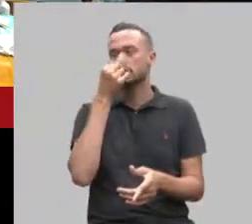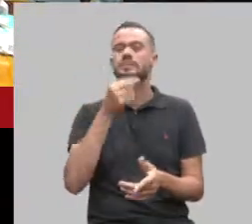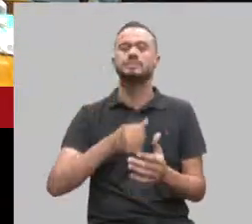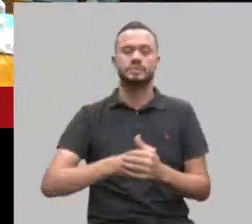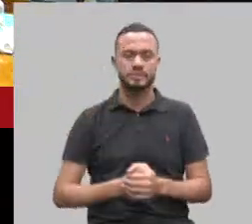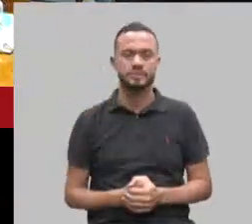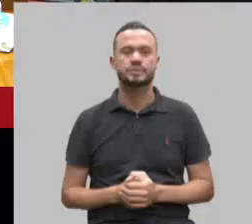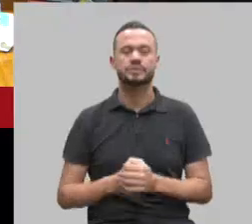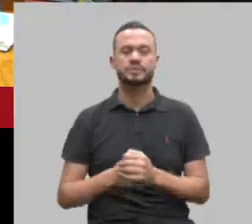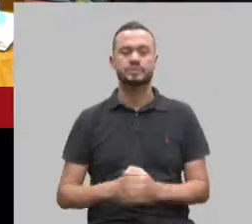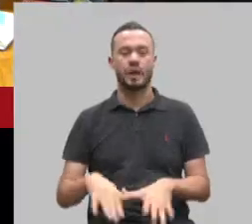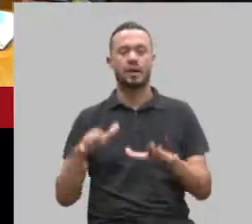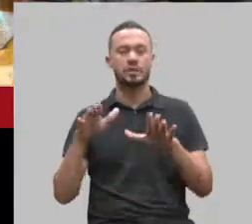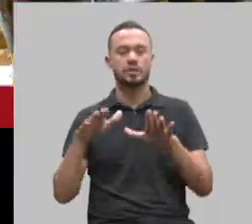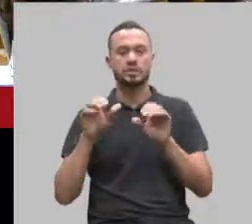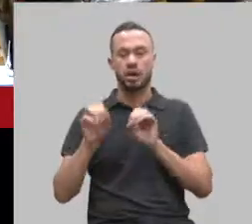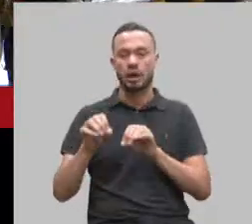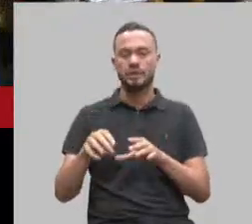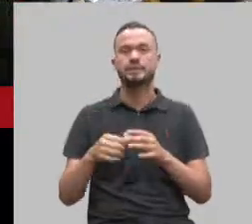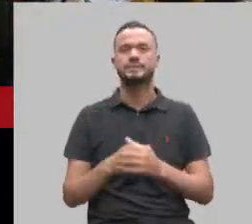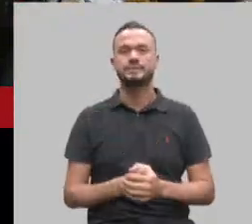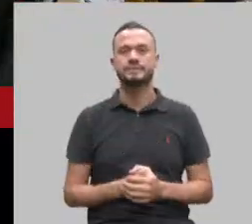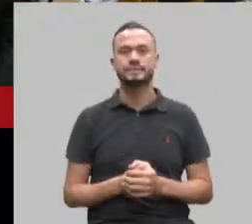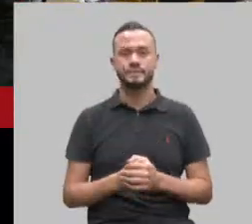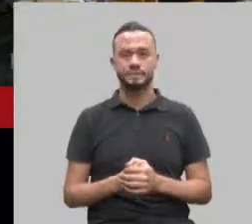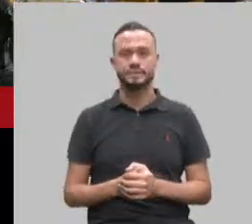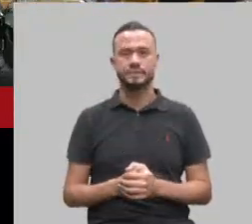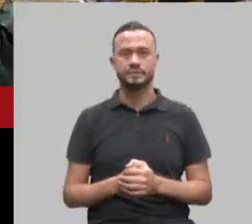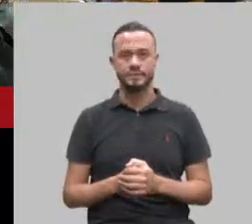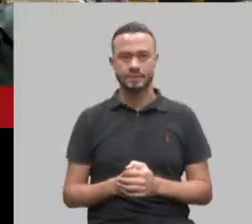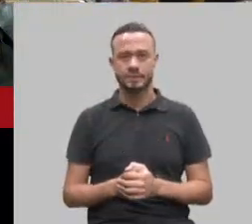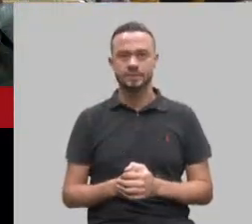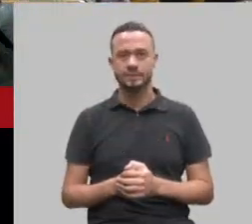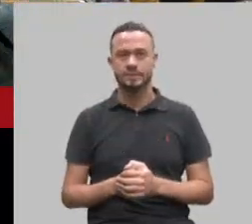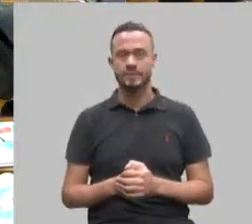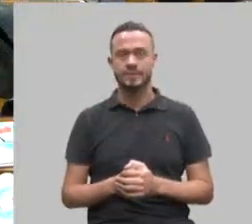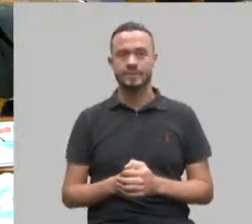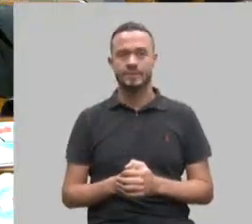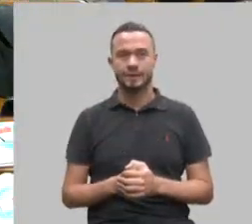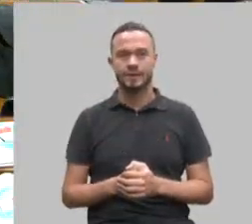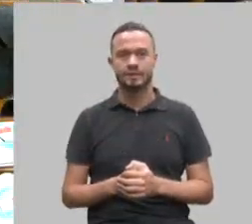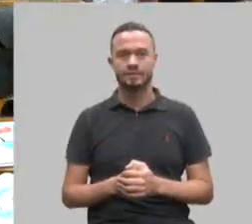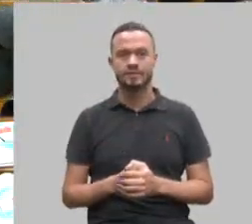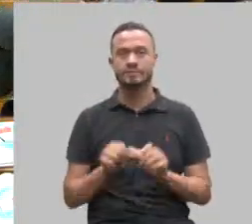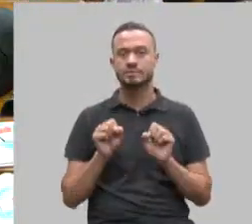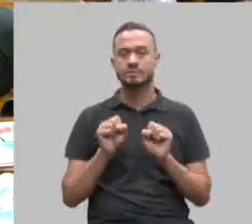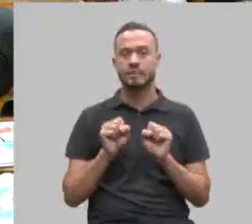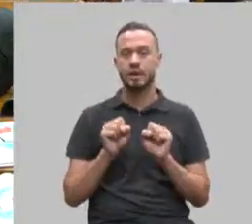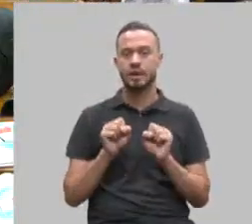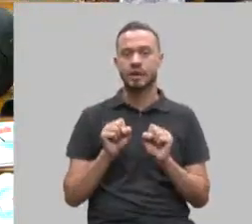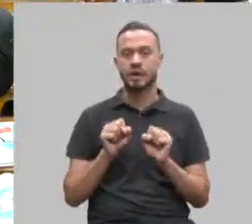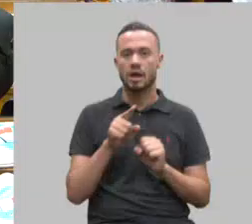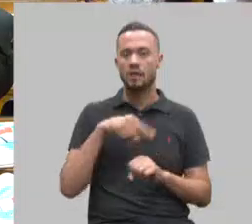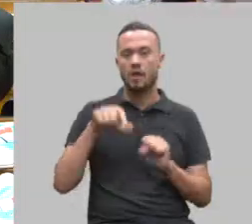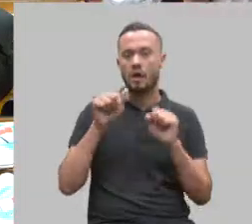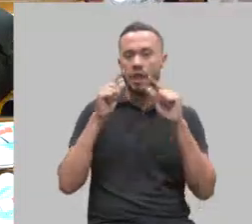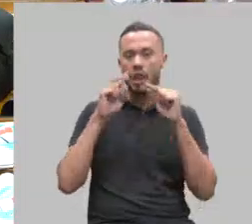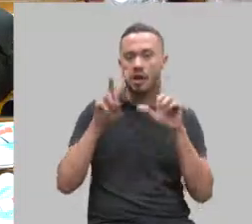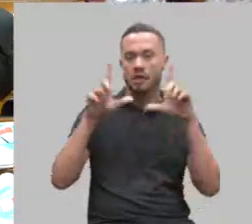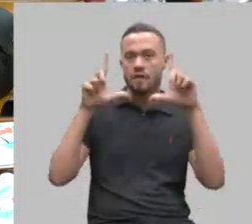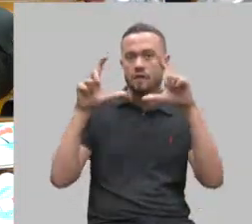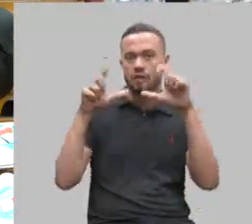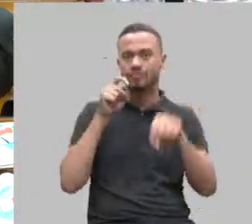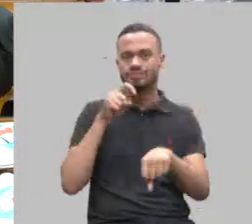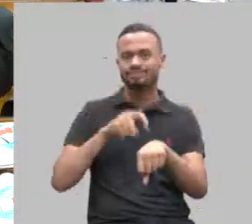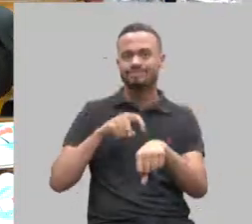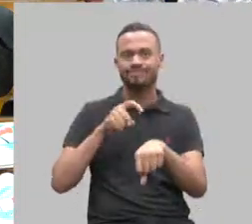alfabetização vocês podem eh acompanhar aí né a foto então que é um momento